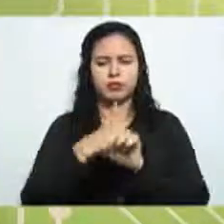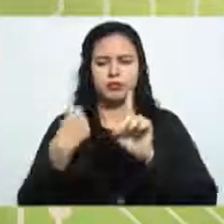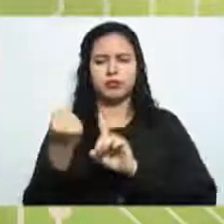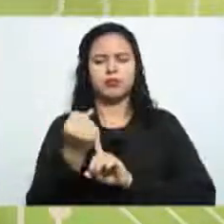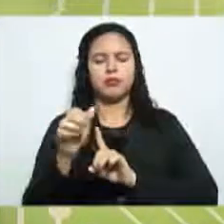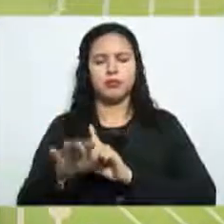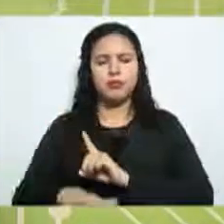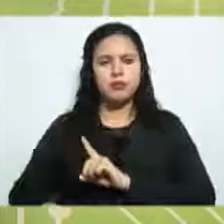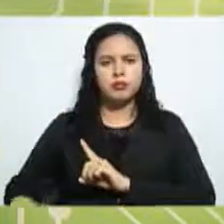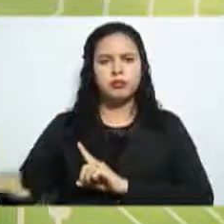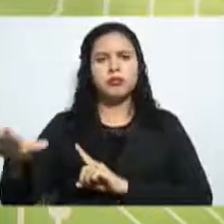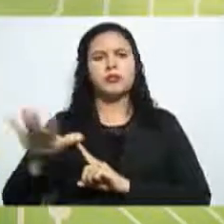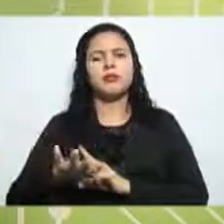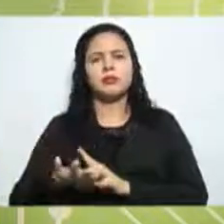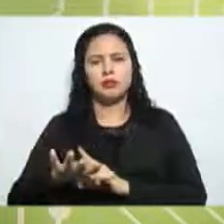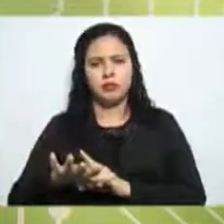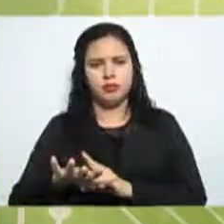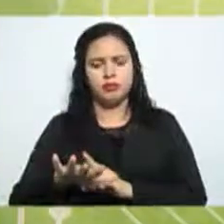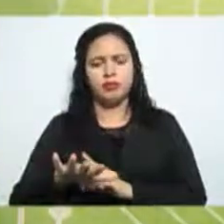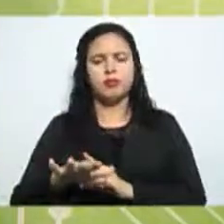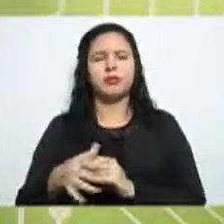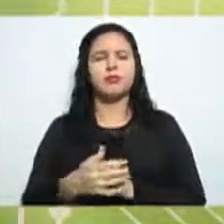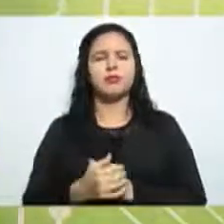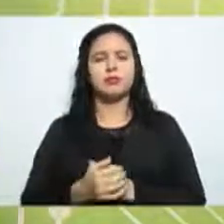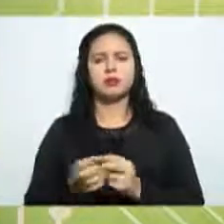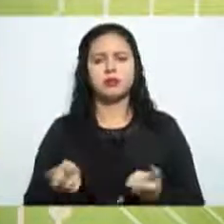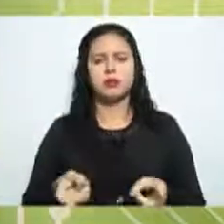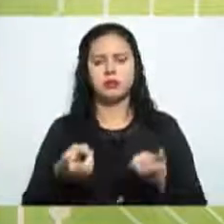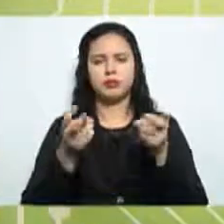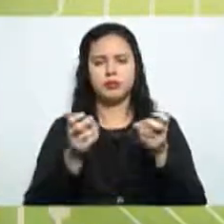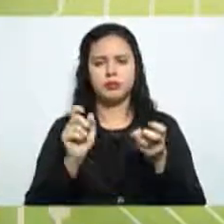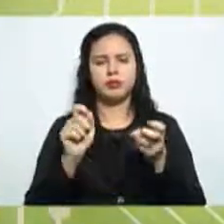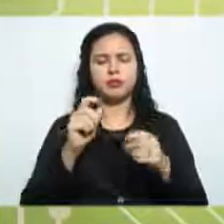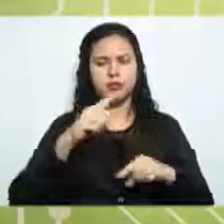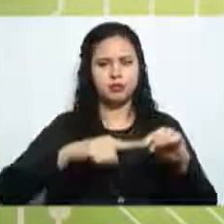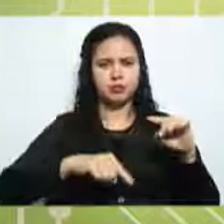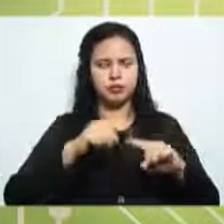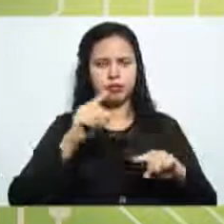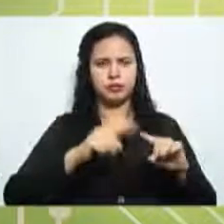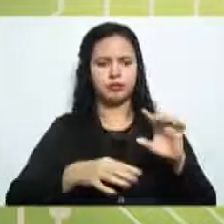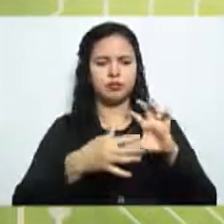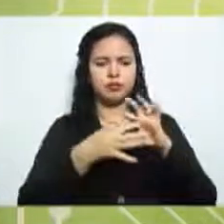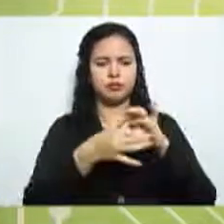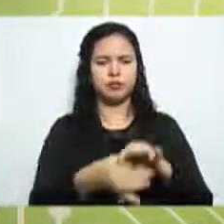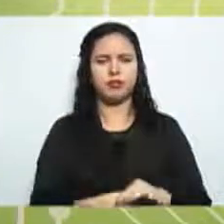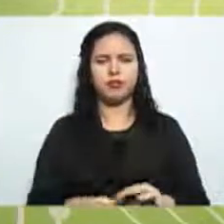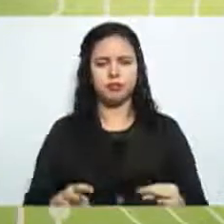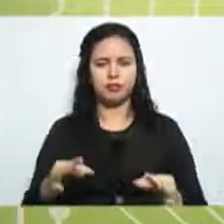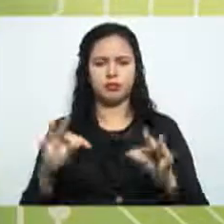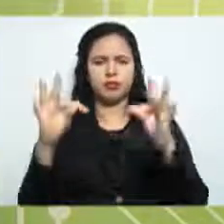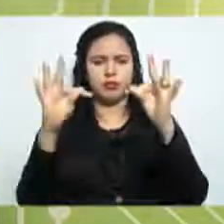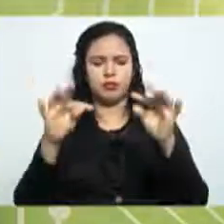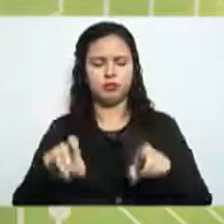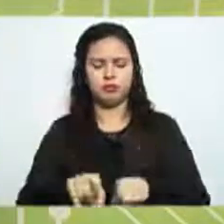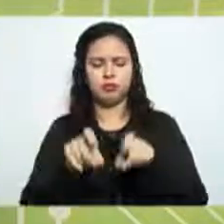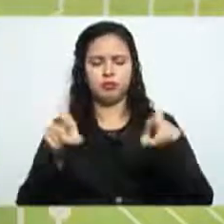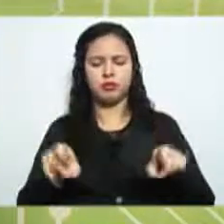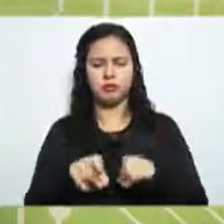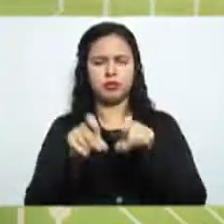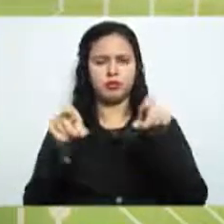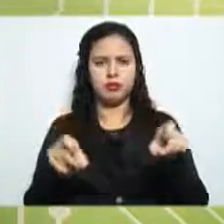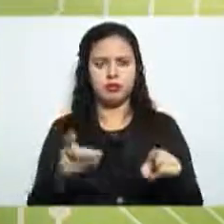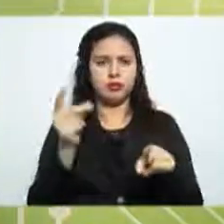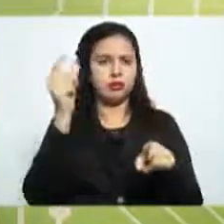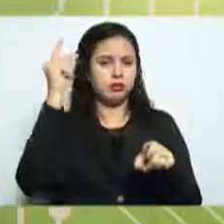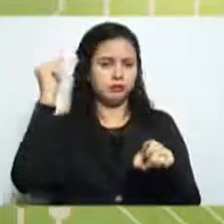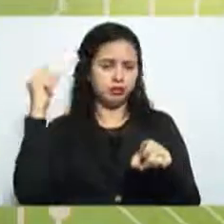se você tivesse aumentado a sua renda. A gente observa isso principalmente com produtos ligados à tecnologia. O computador já custou muito mais